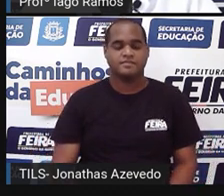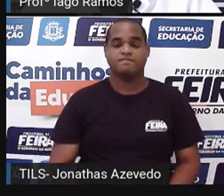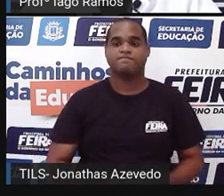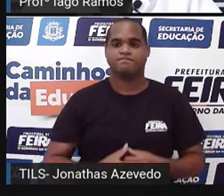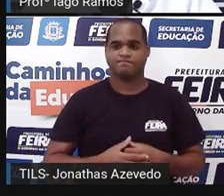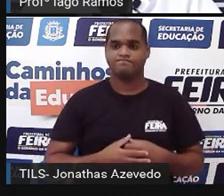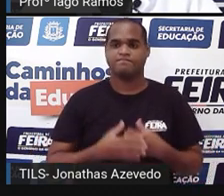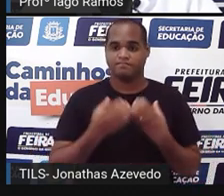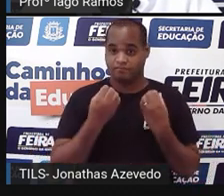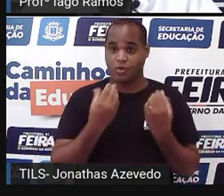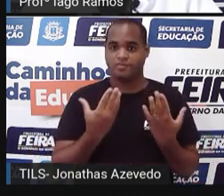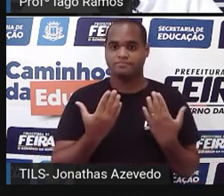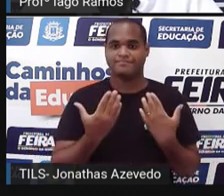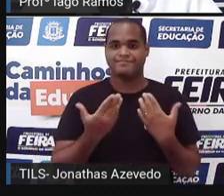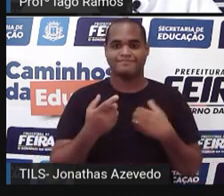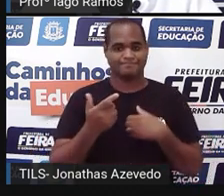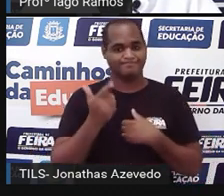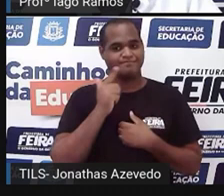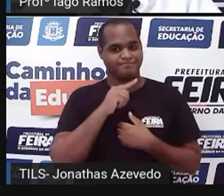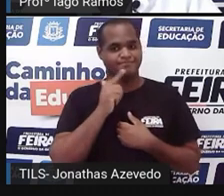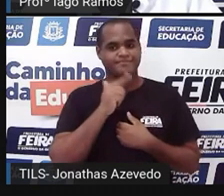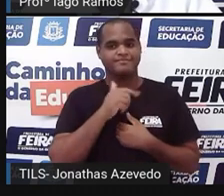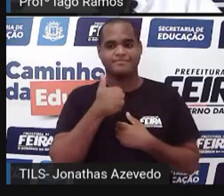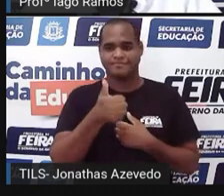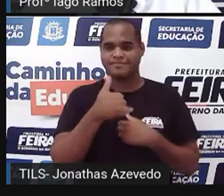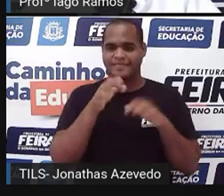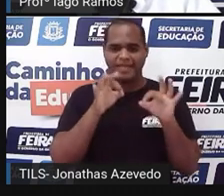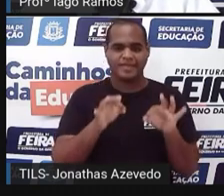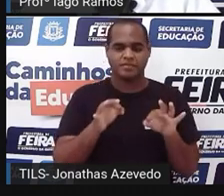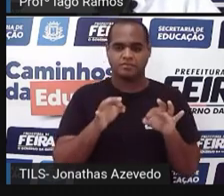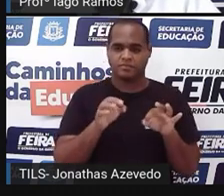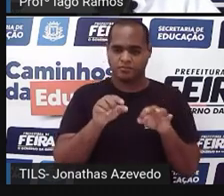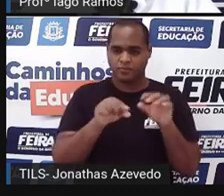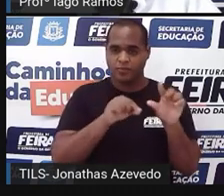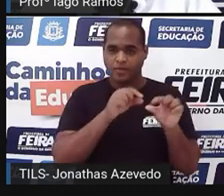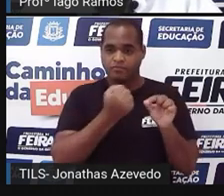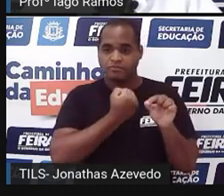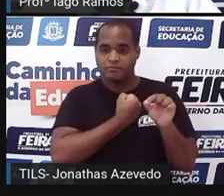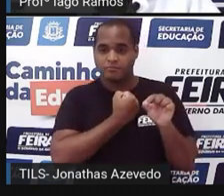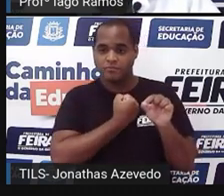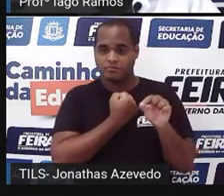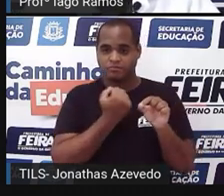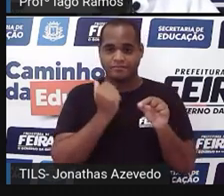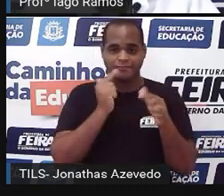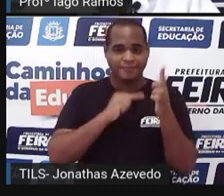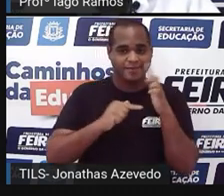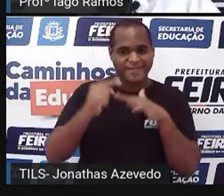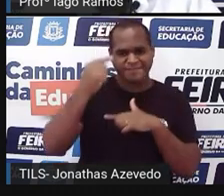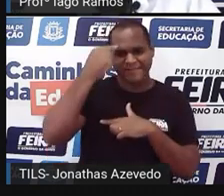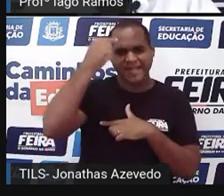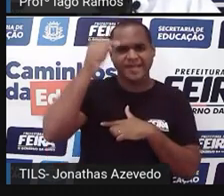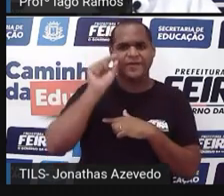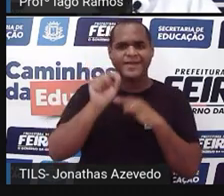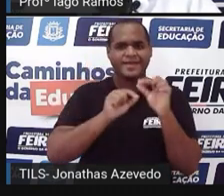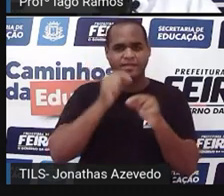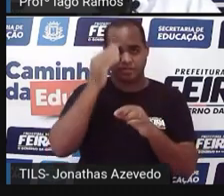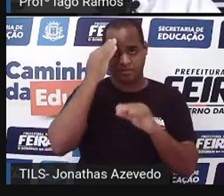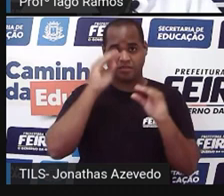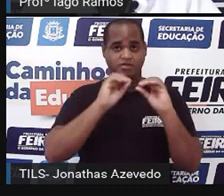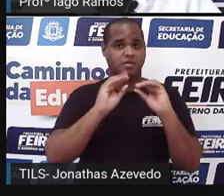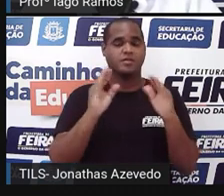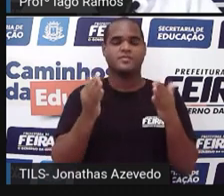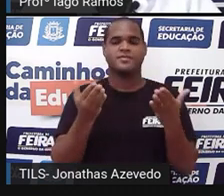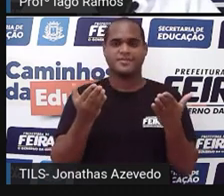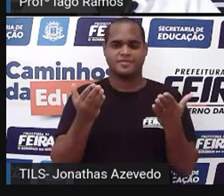Tá bom então é isso aí certo escolheu o seu número já deu para ter uma ideia do quanto você entendeu até